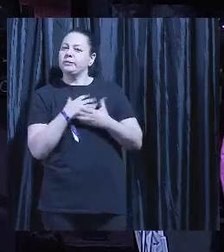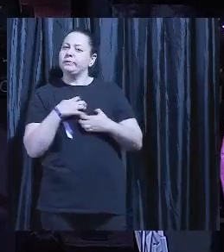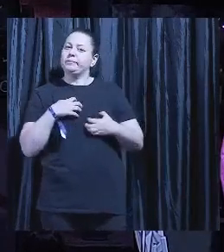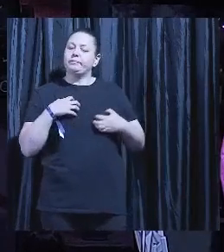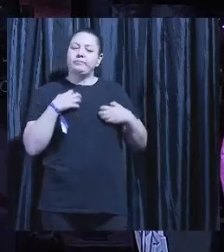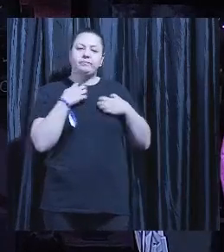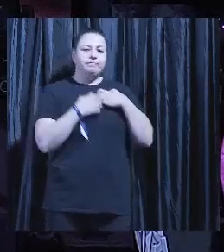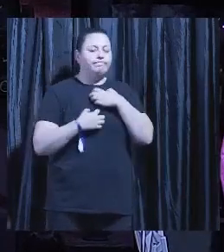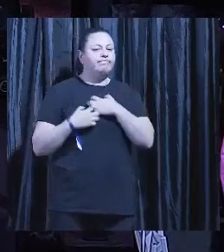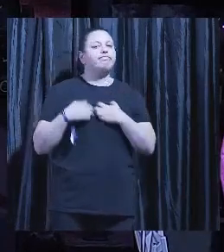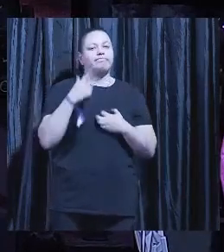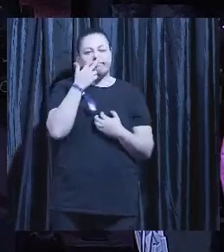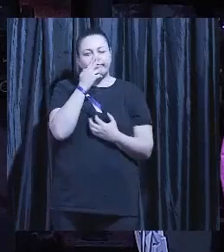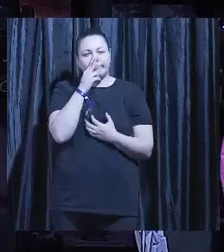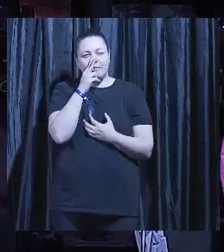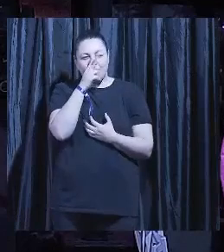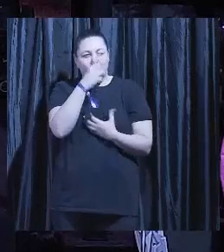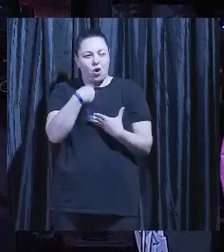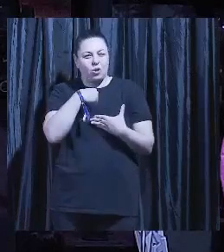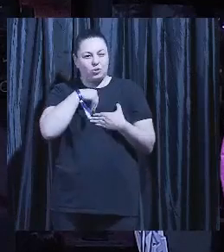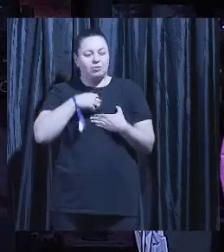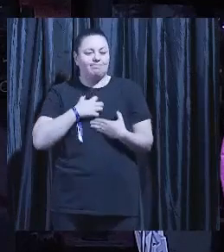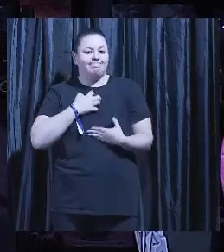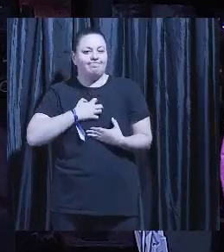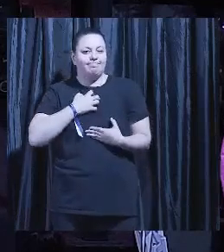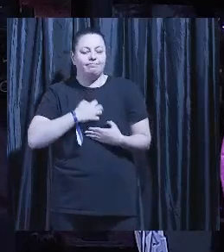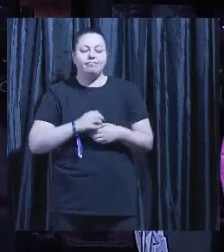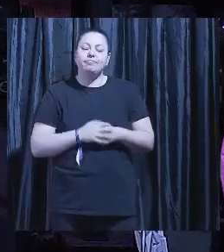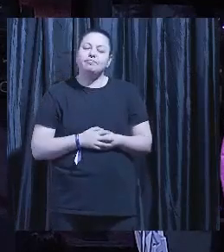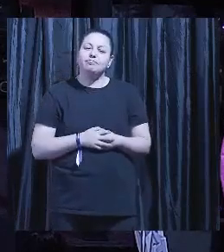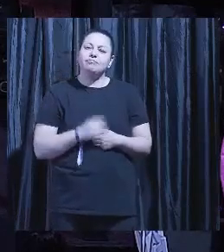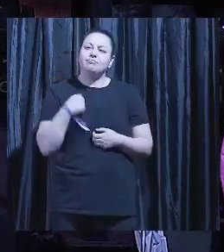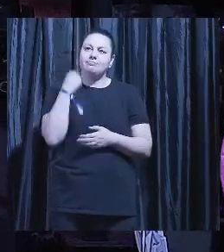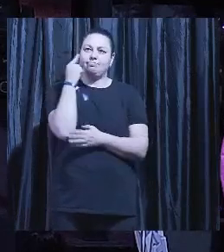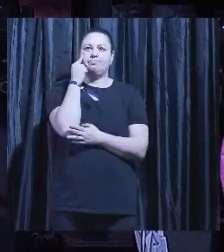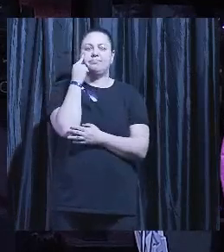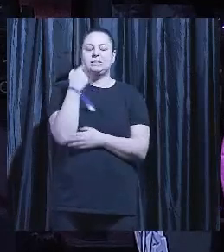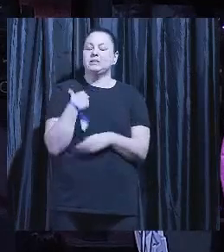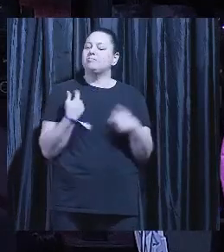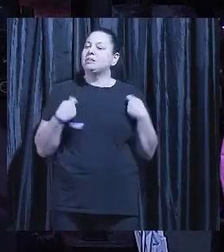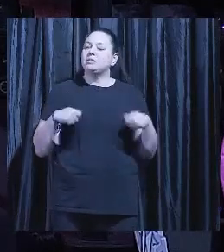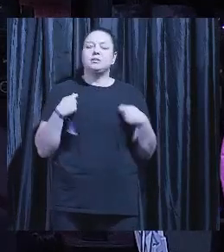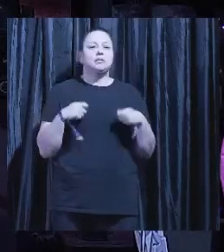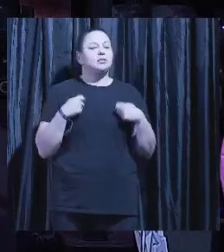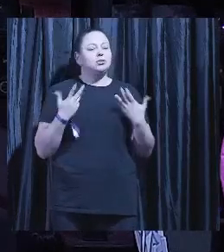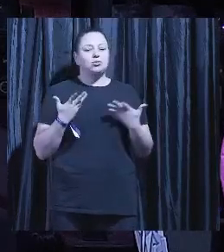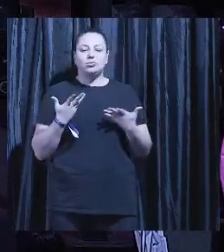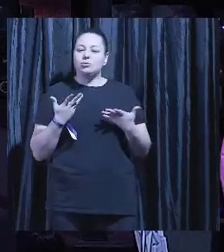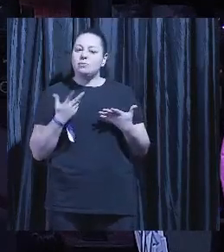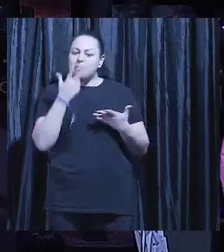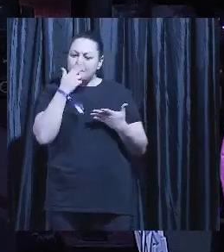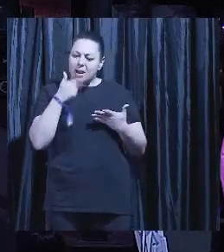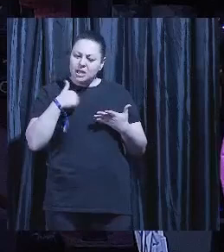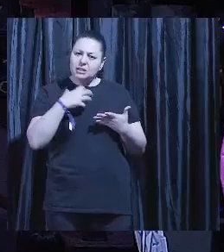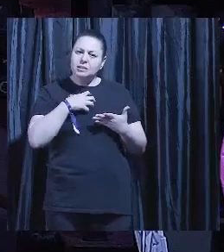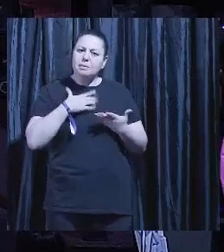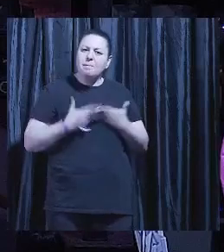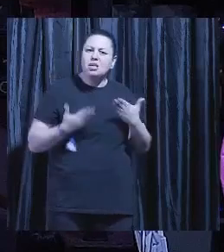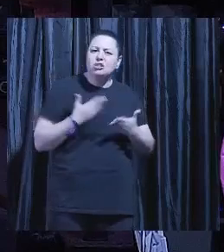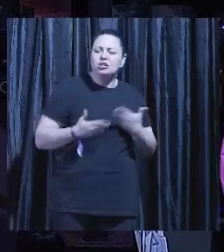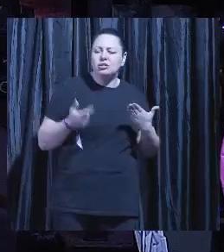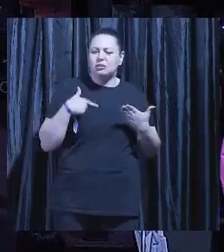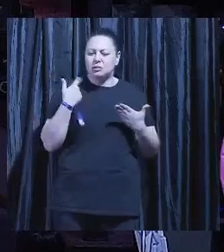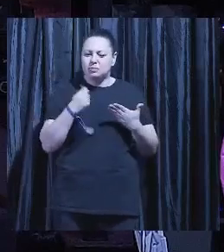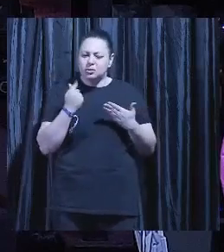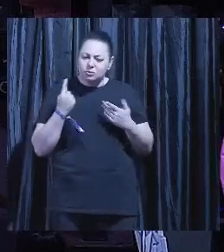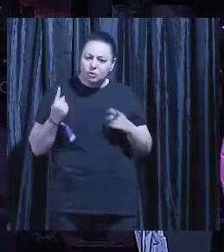forma bem forte. Aí eu falei assim, eu preciso me encontrar, eu estou perdida, eu não sei mais